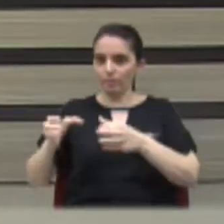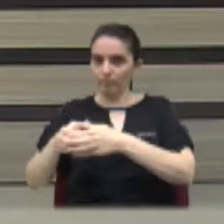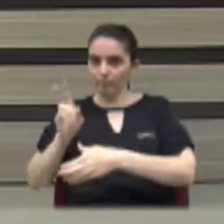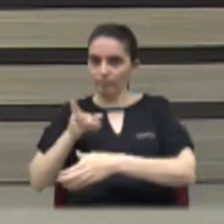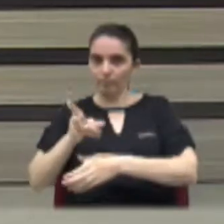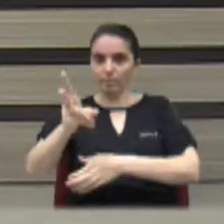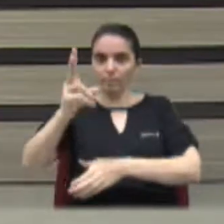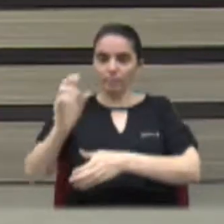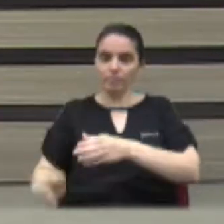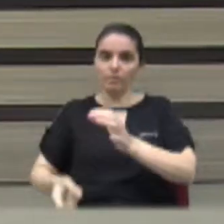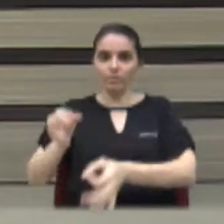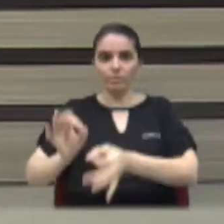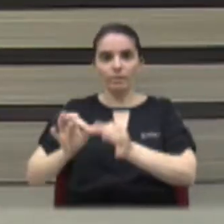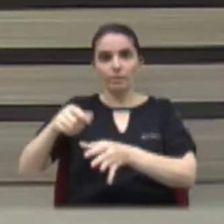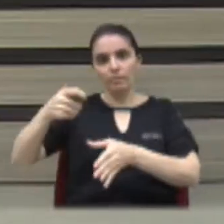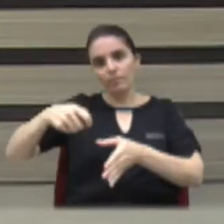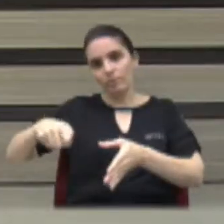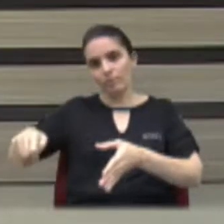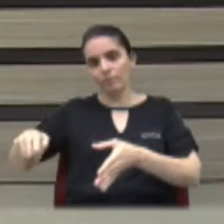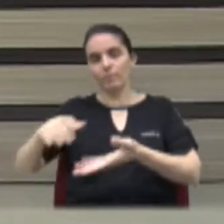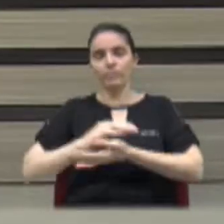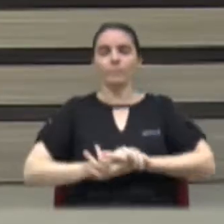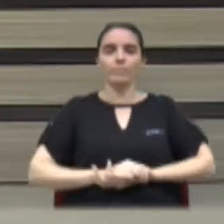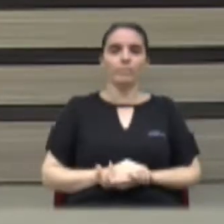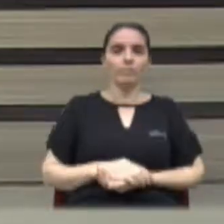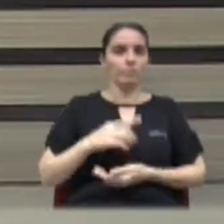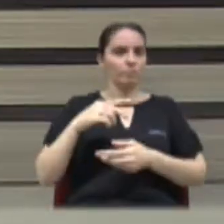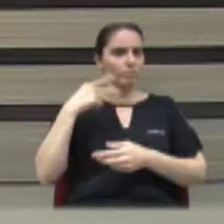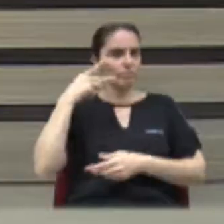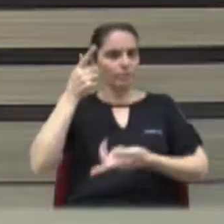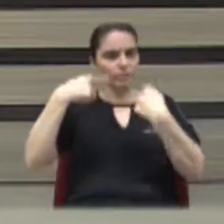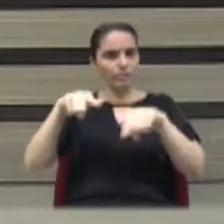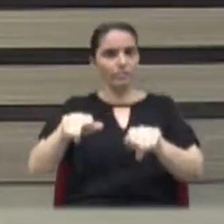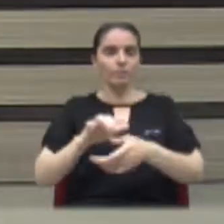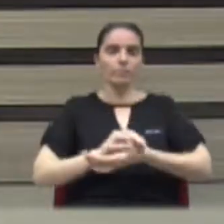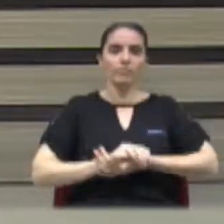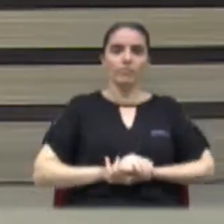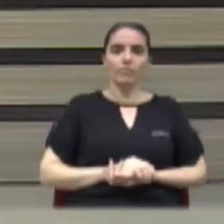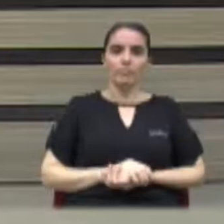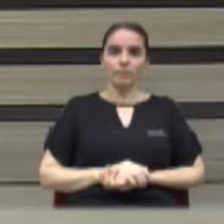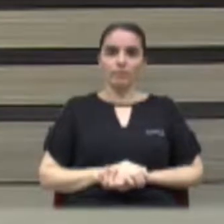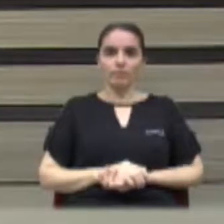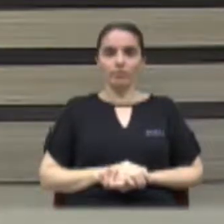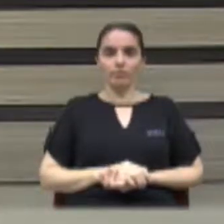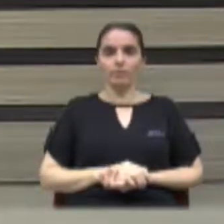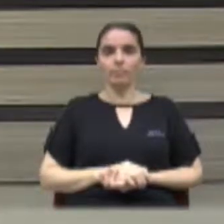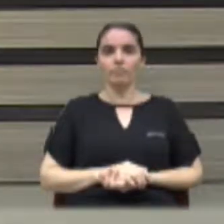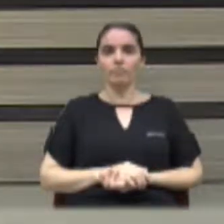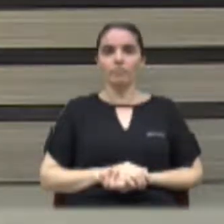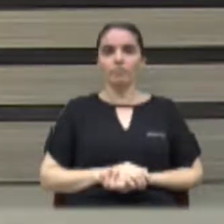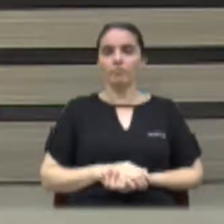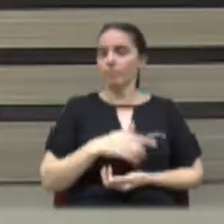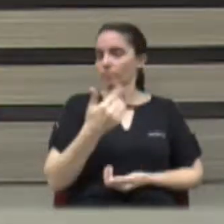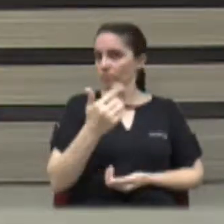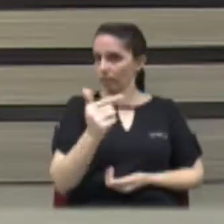de Constituição, Justiça e Redação. Algum vereador deseja impugnar? Não